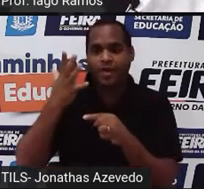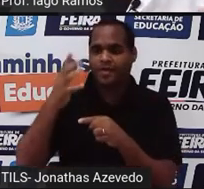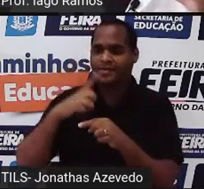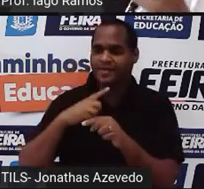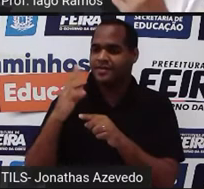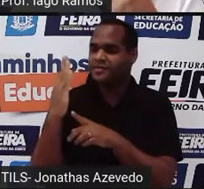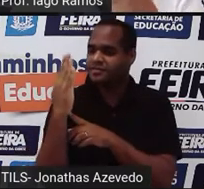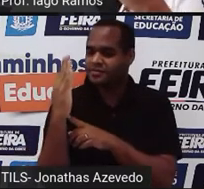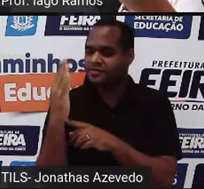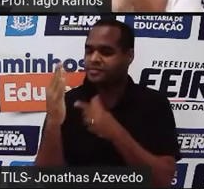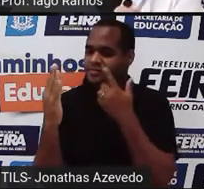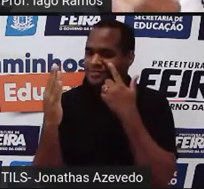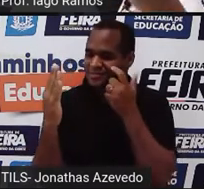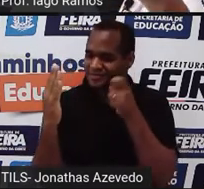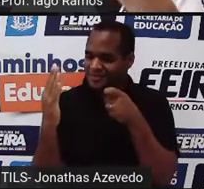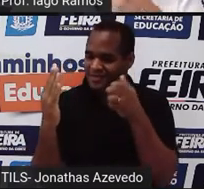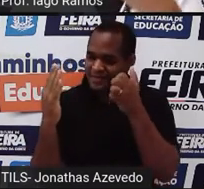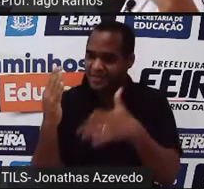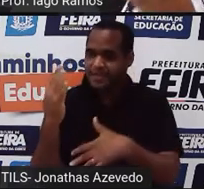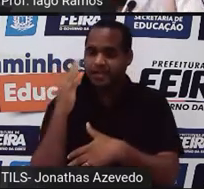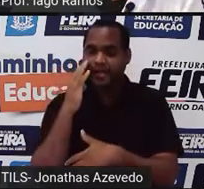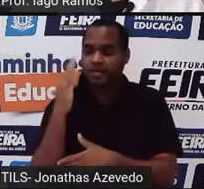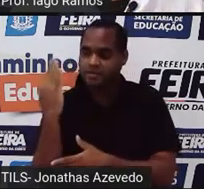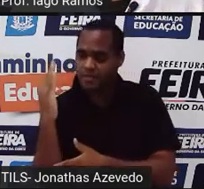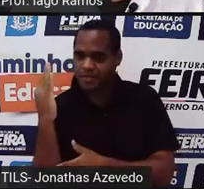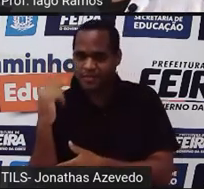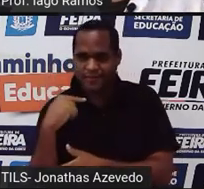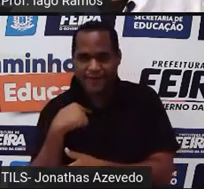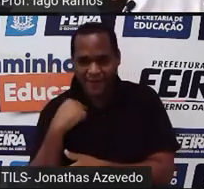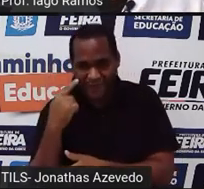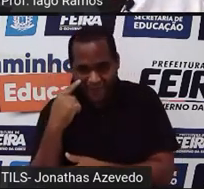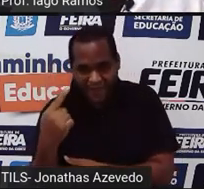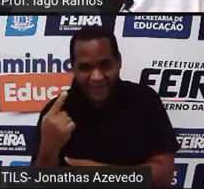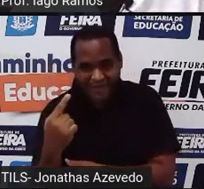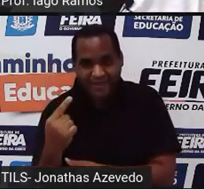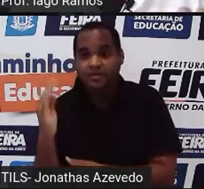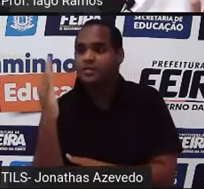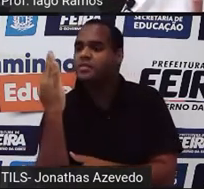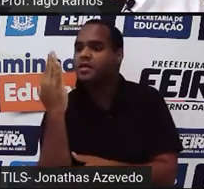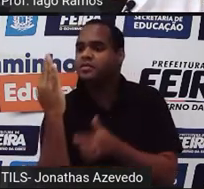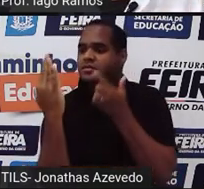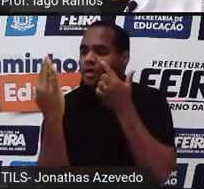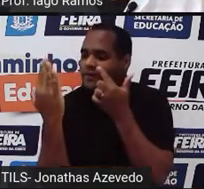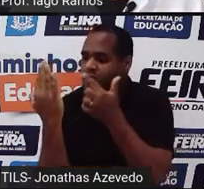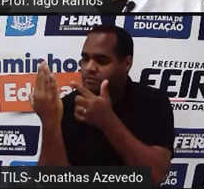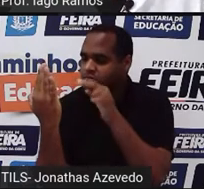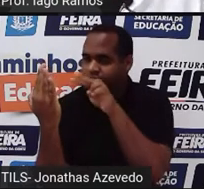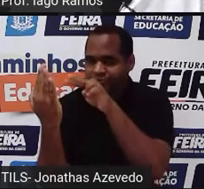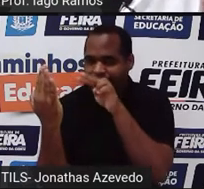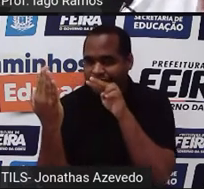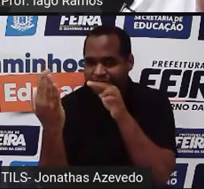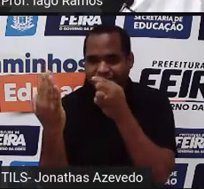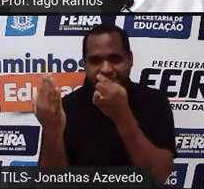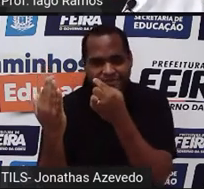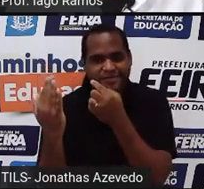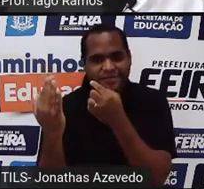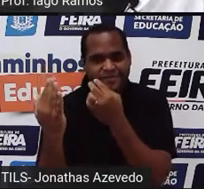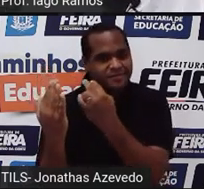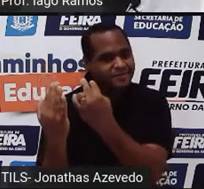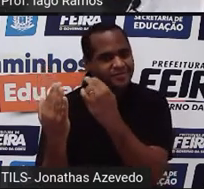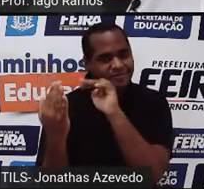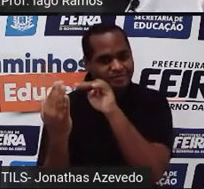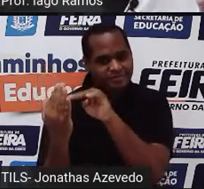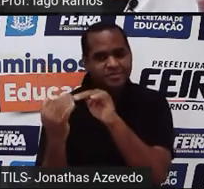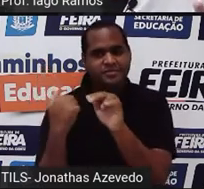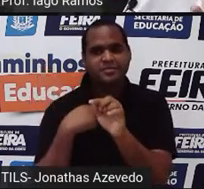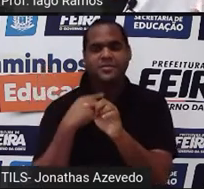Então, você de frente para o espelho, você vê o seu rosto. Então, uma figura geométrica de